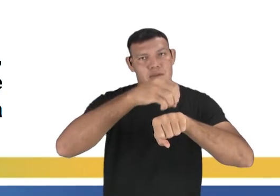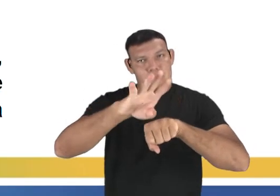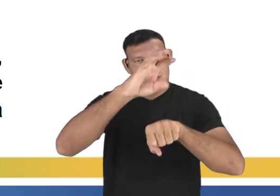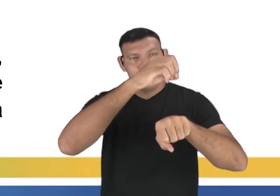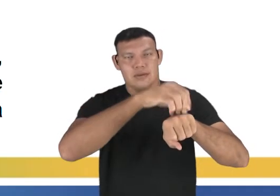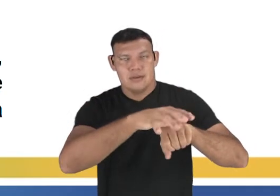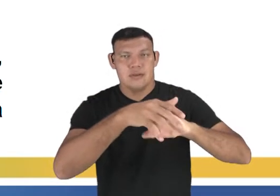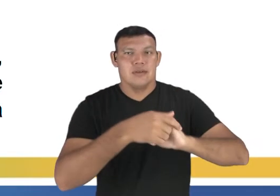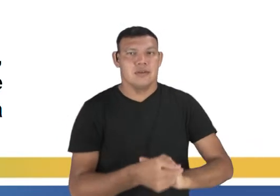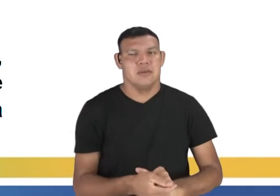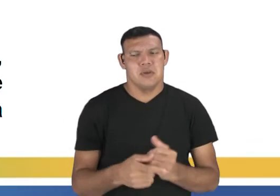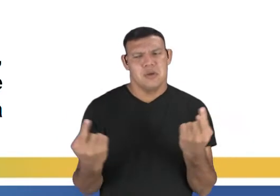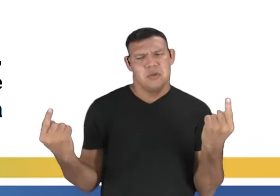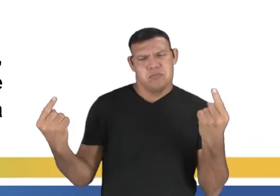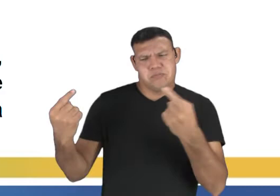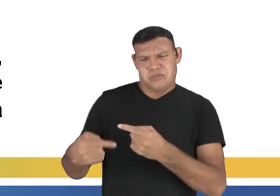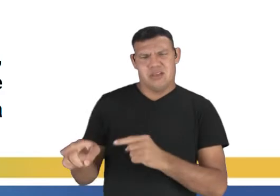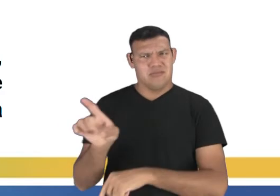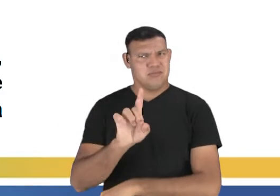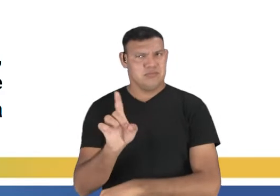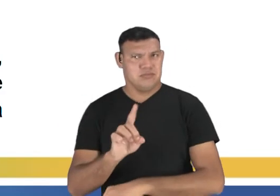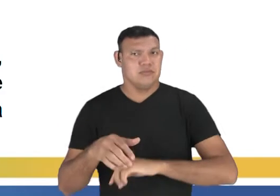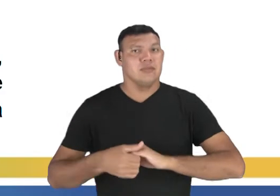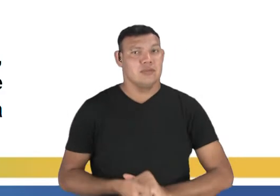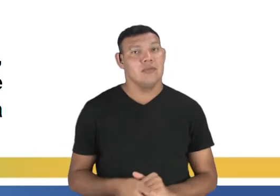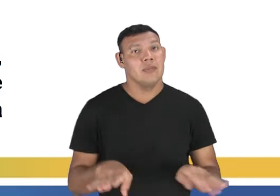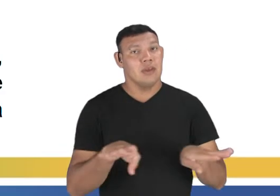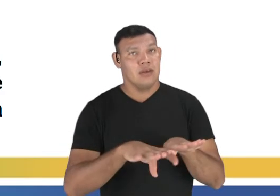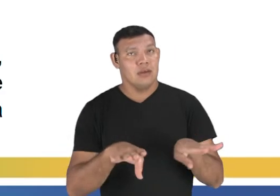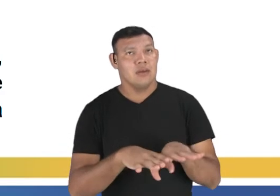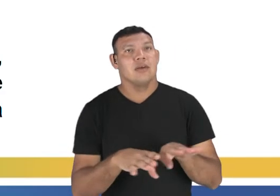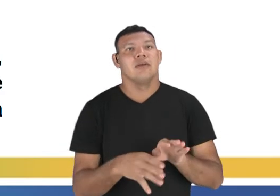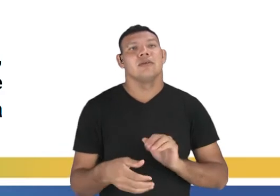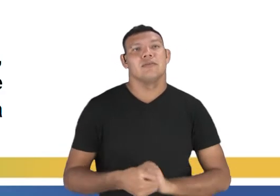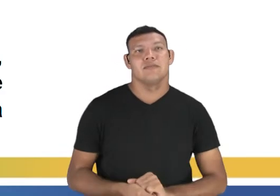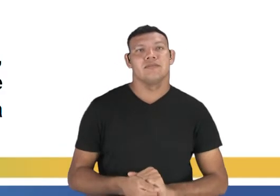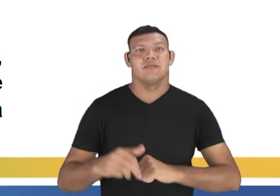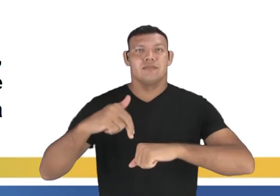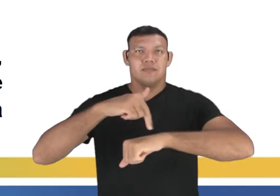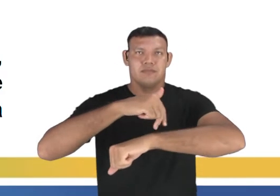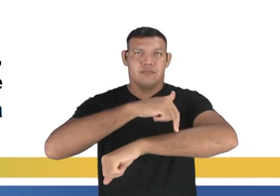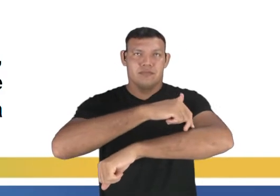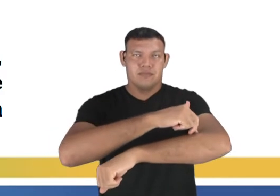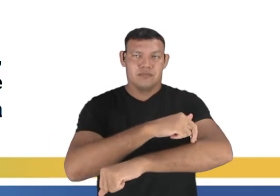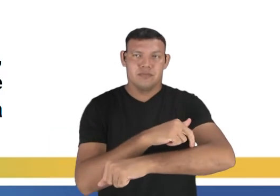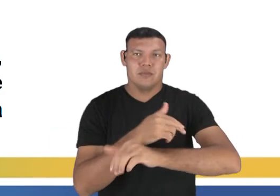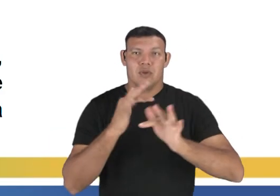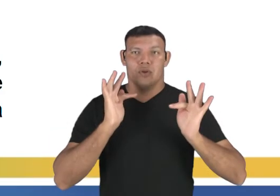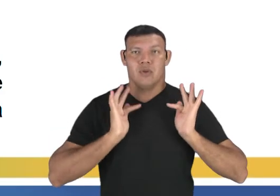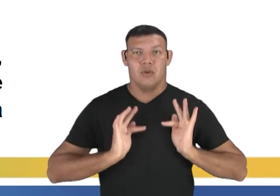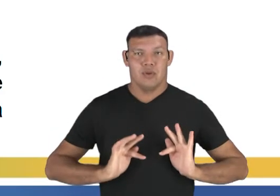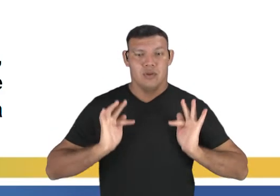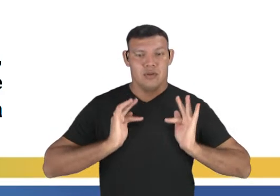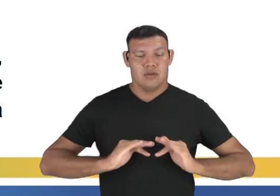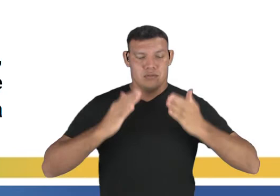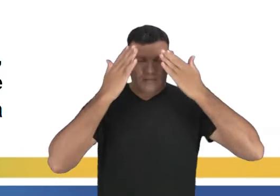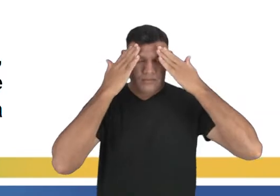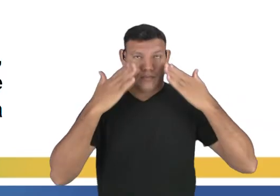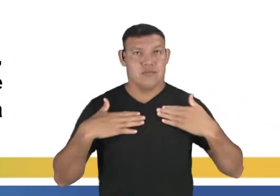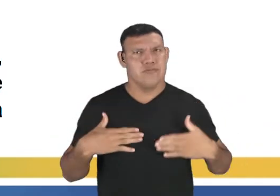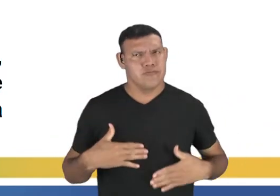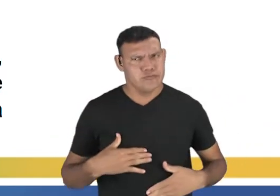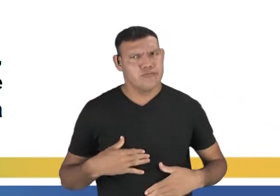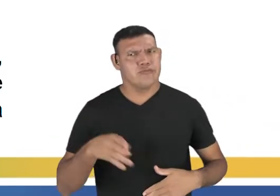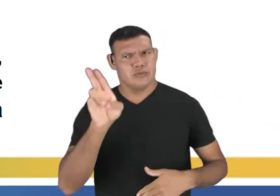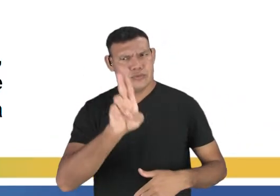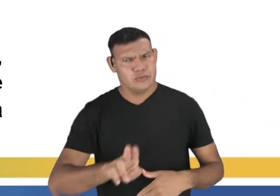não competitividade. Eu tenho as ginásticas de condicionamento físico, eu tenho quase certeza que você ou pratica